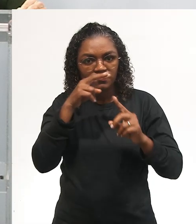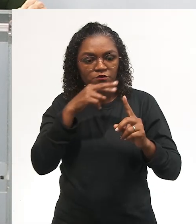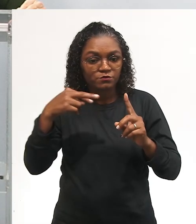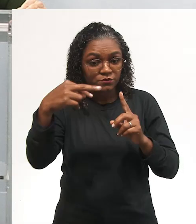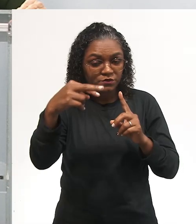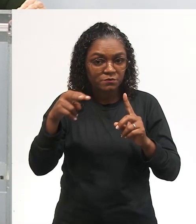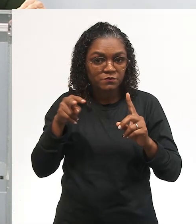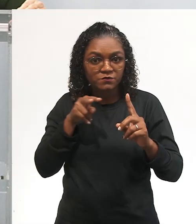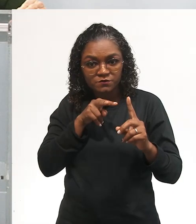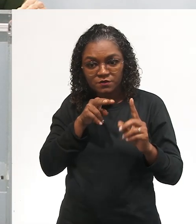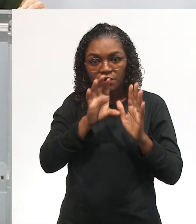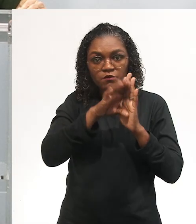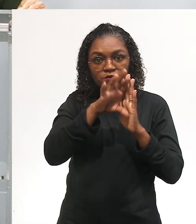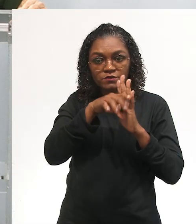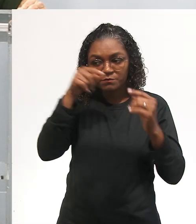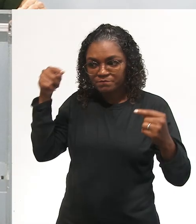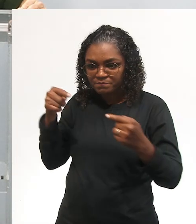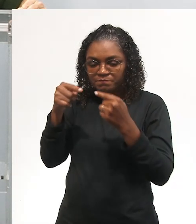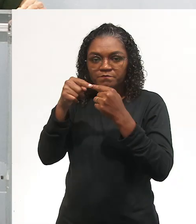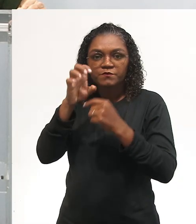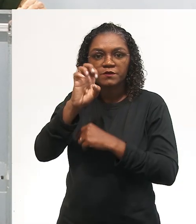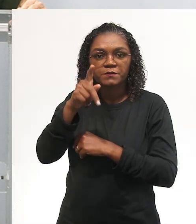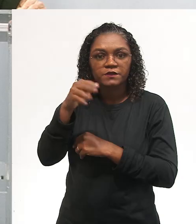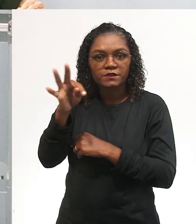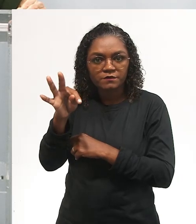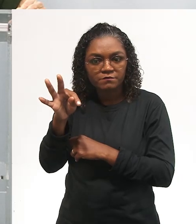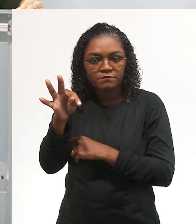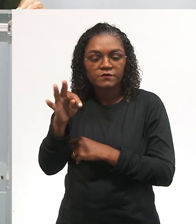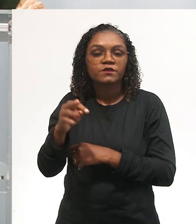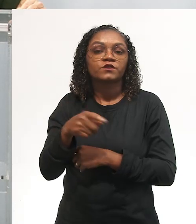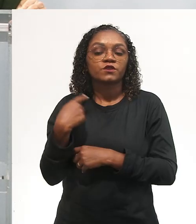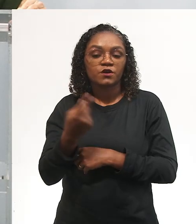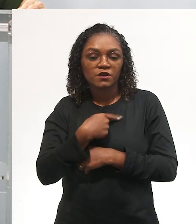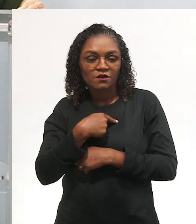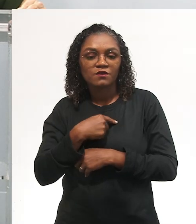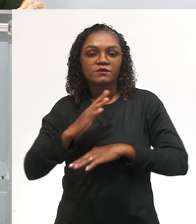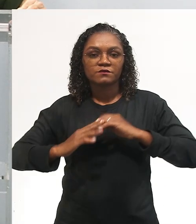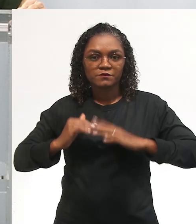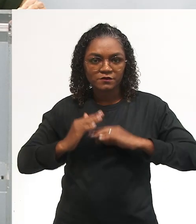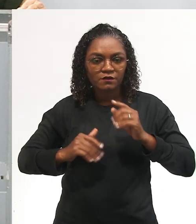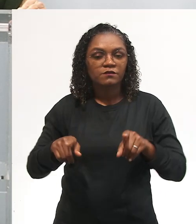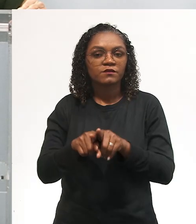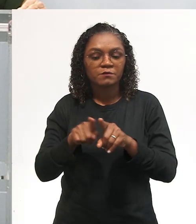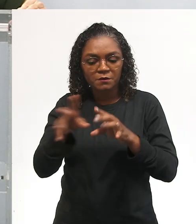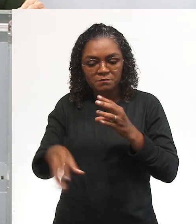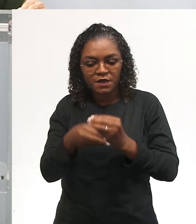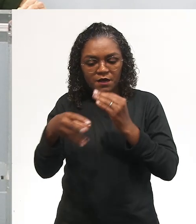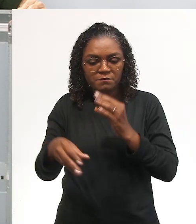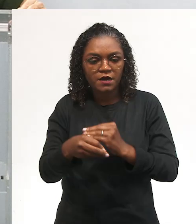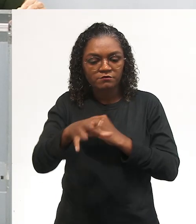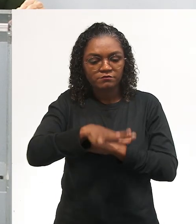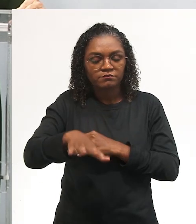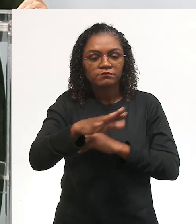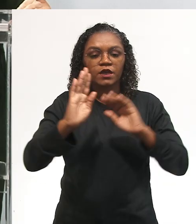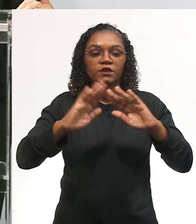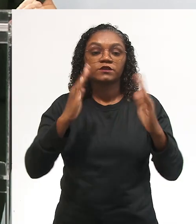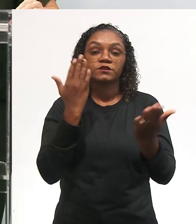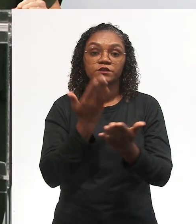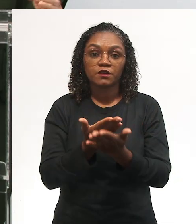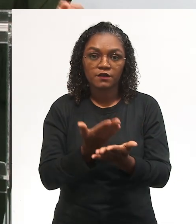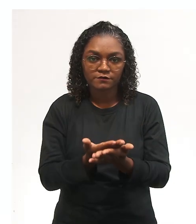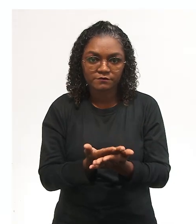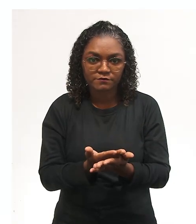é nessa concepção que os conceitos da EPT são trabalhados e que a gente busca implementá-los dentro do